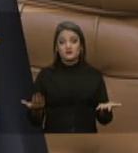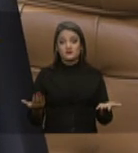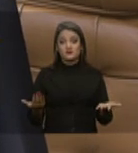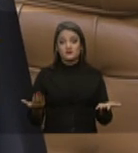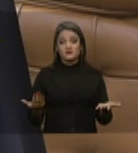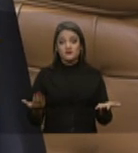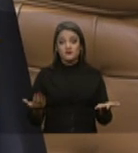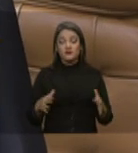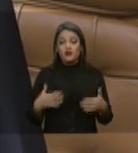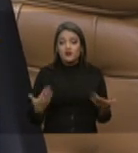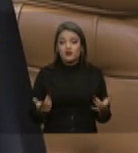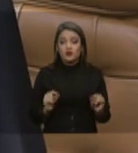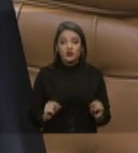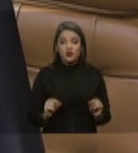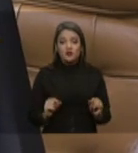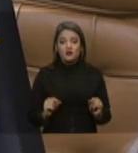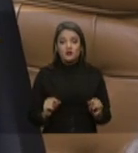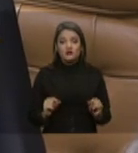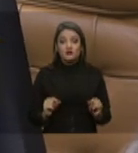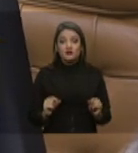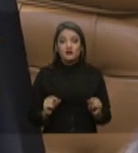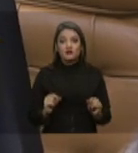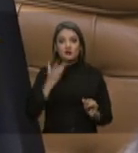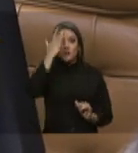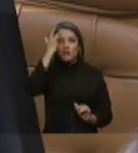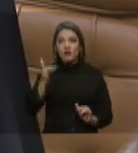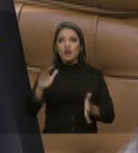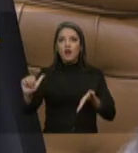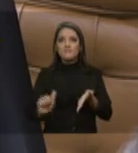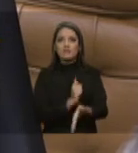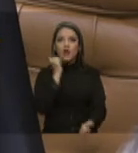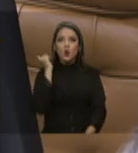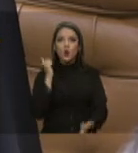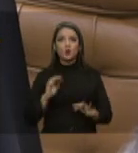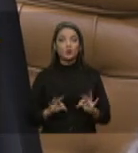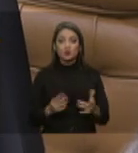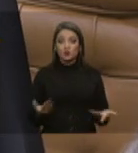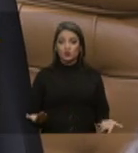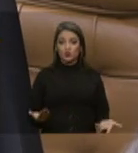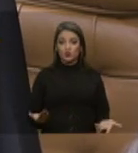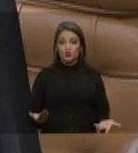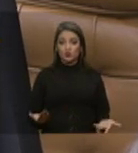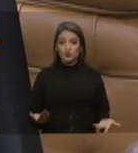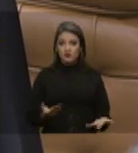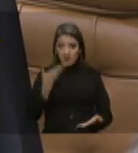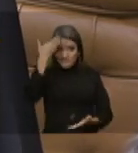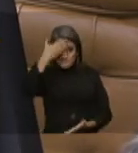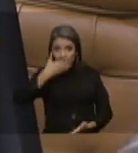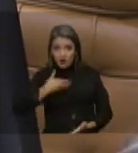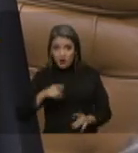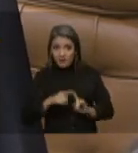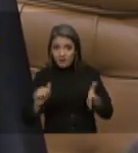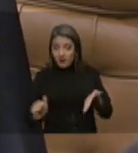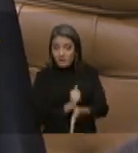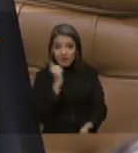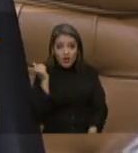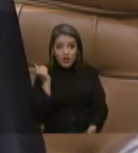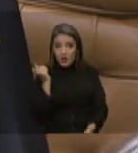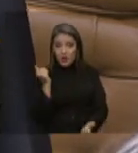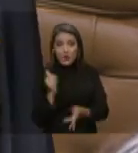depois no dia seguinte eles apagam o que significa apagar a própria prova do